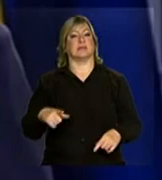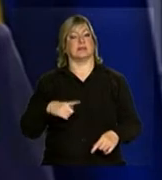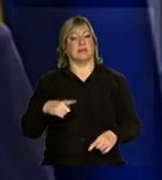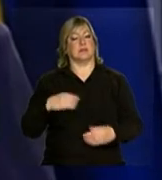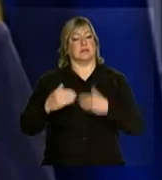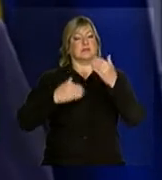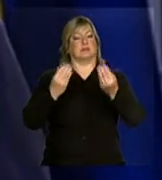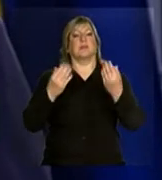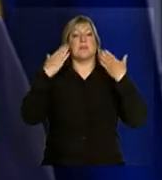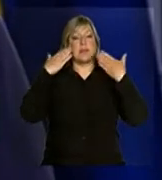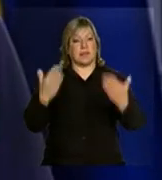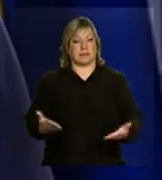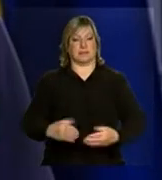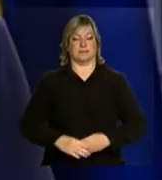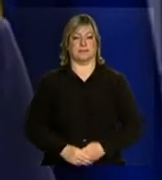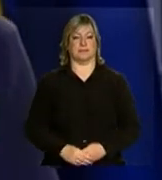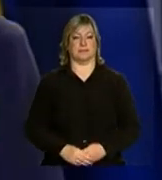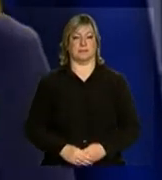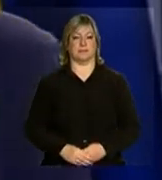Muito obrigado.